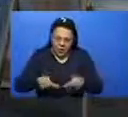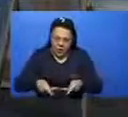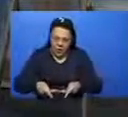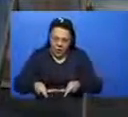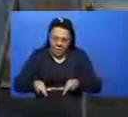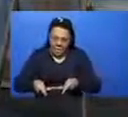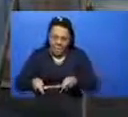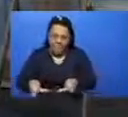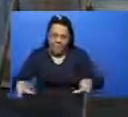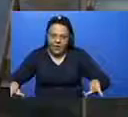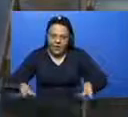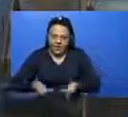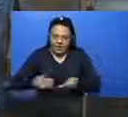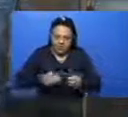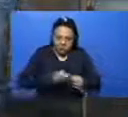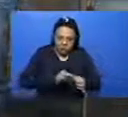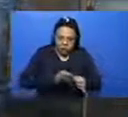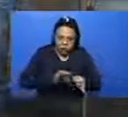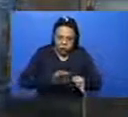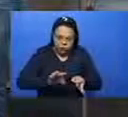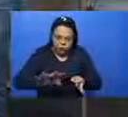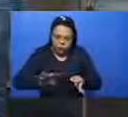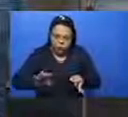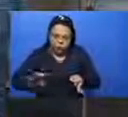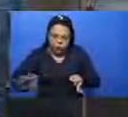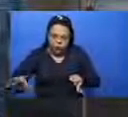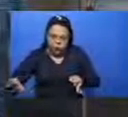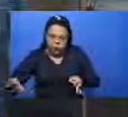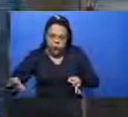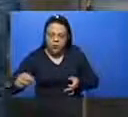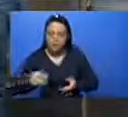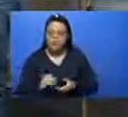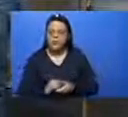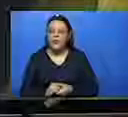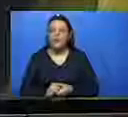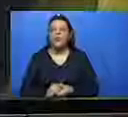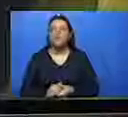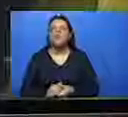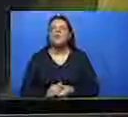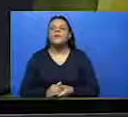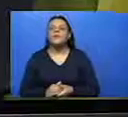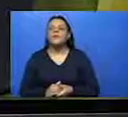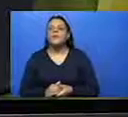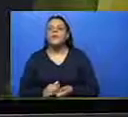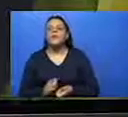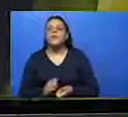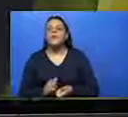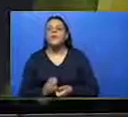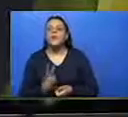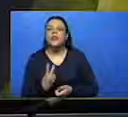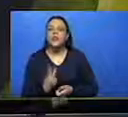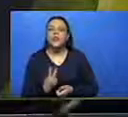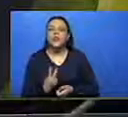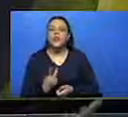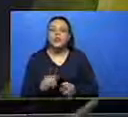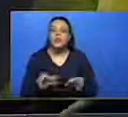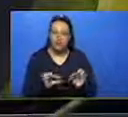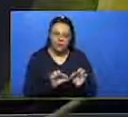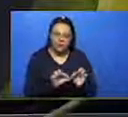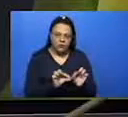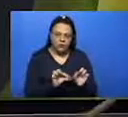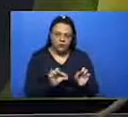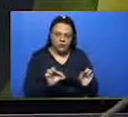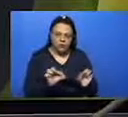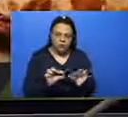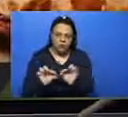resumindo, setor circular é uma região limitada por 2 raios e um arco da